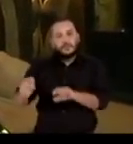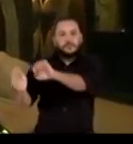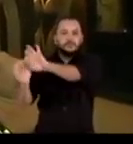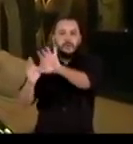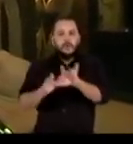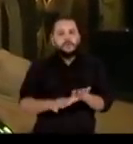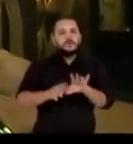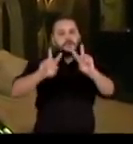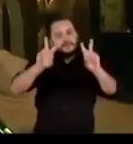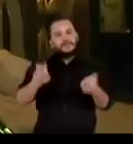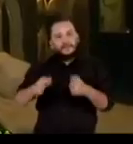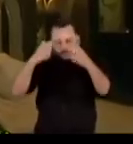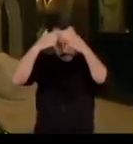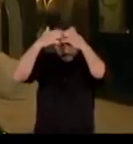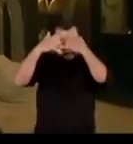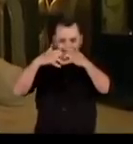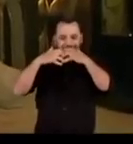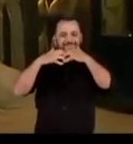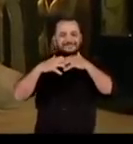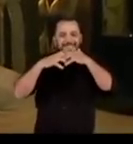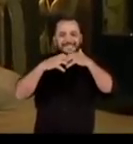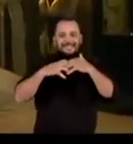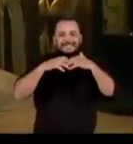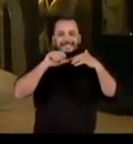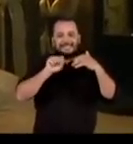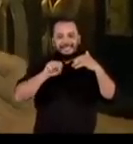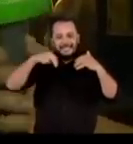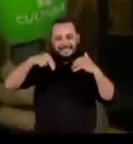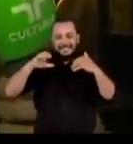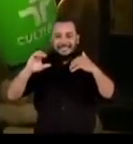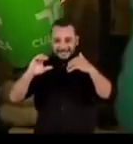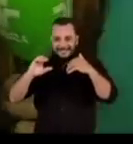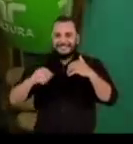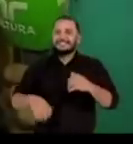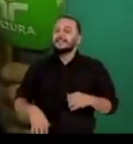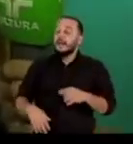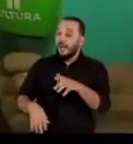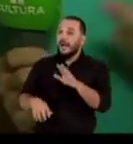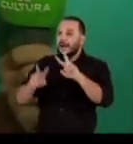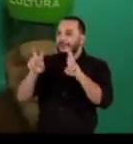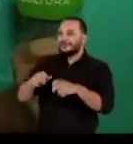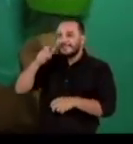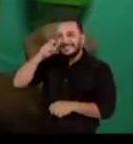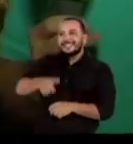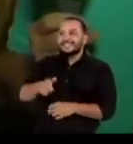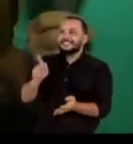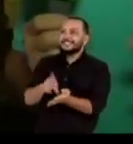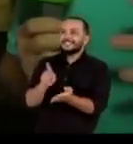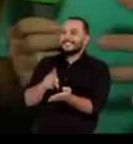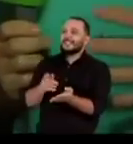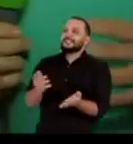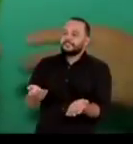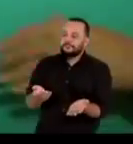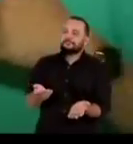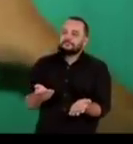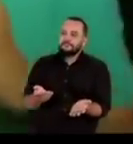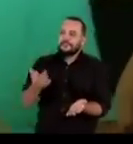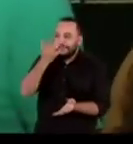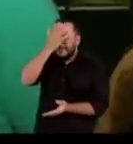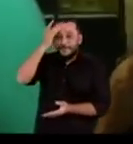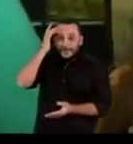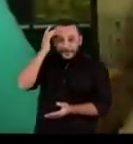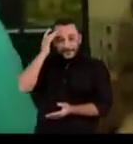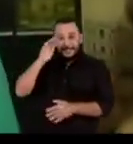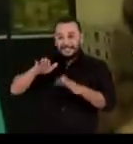falar sobre neurociência, para falar sobre ciência e divulgação científica. É um assunto tão interessante, né, que muitas vezes as pessoas têm